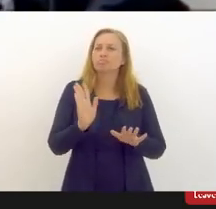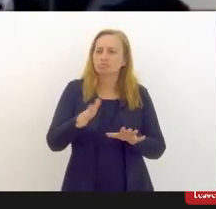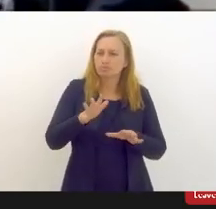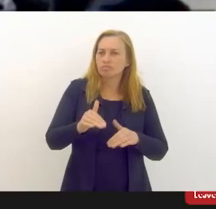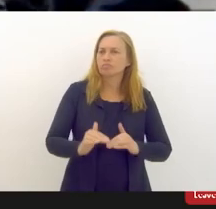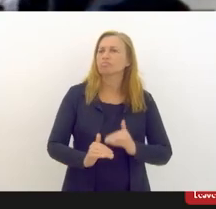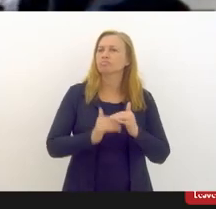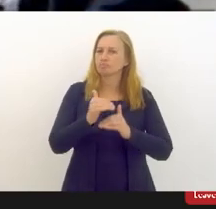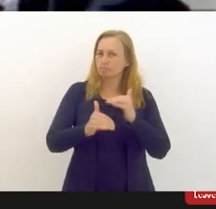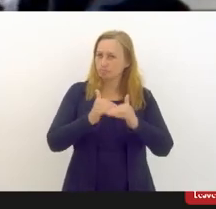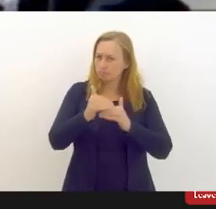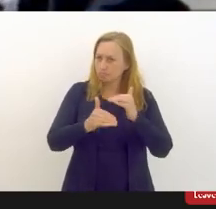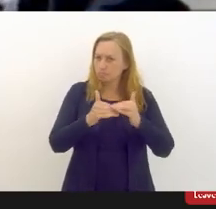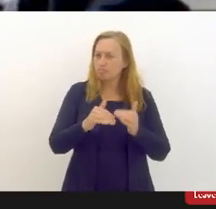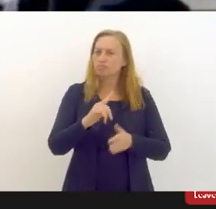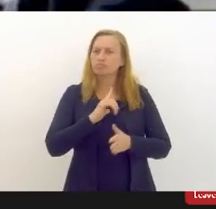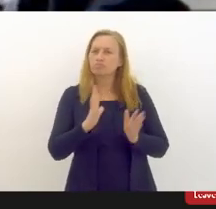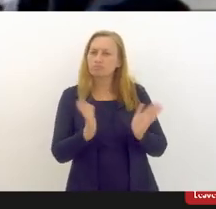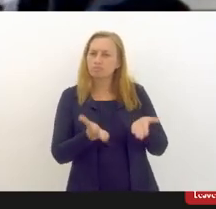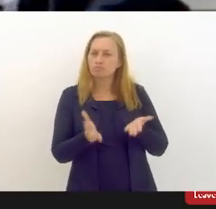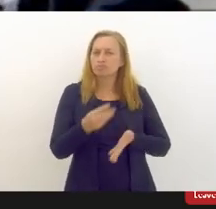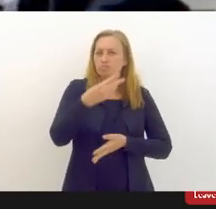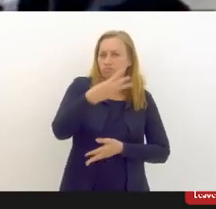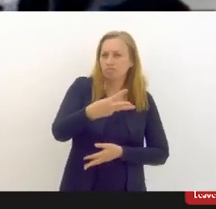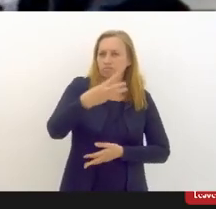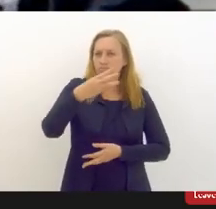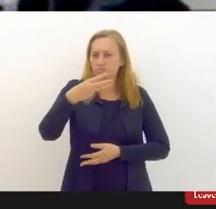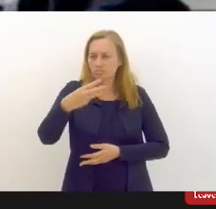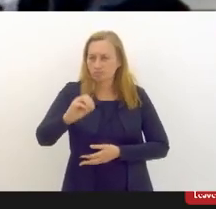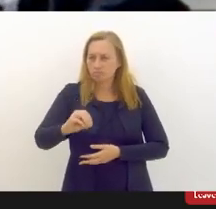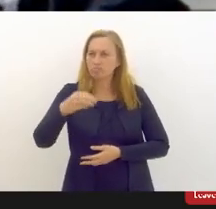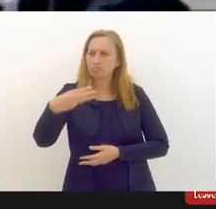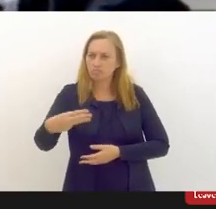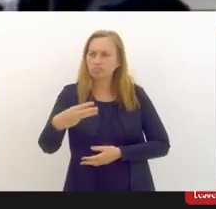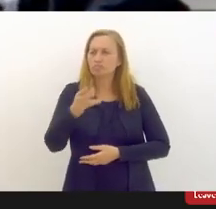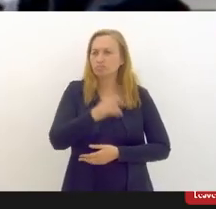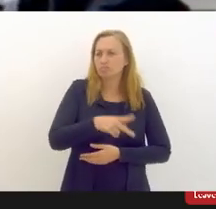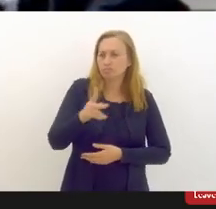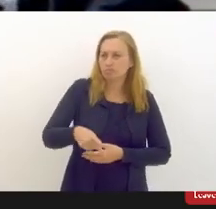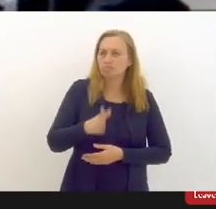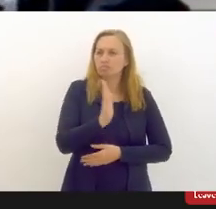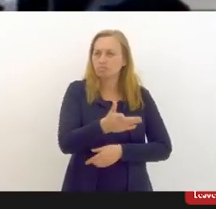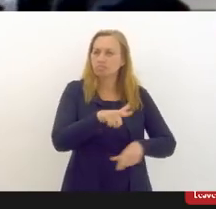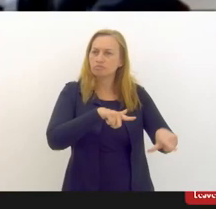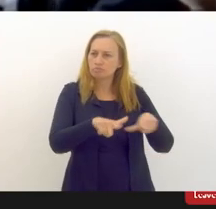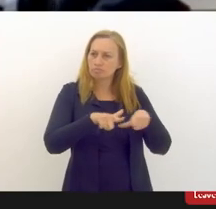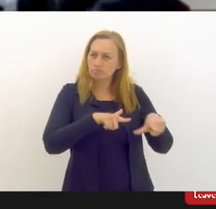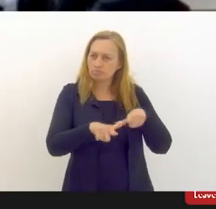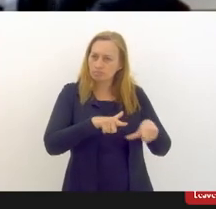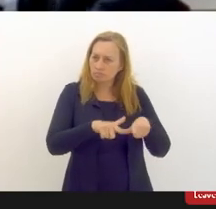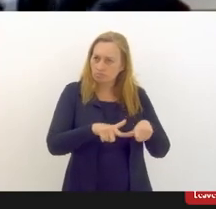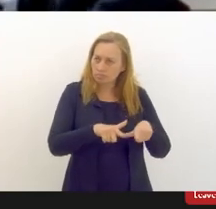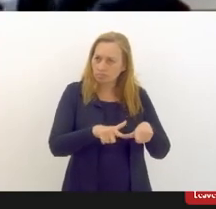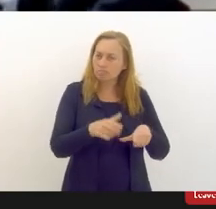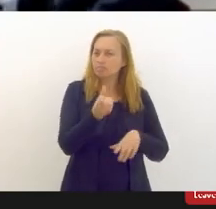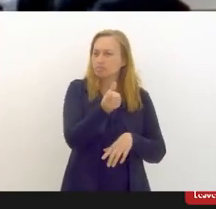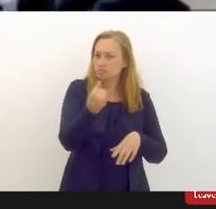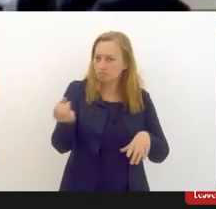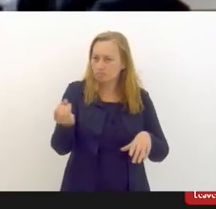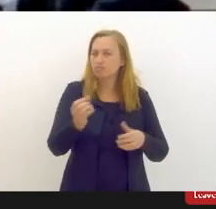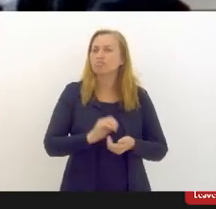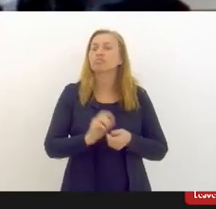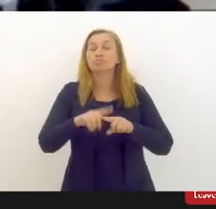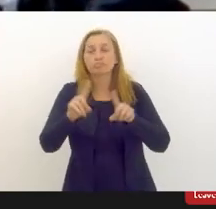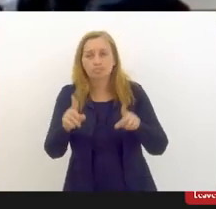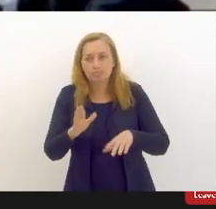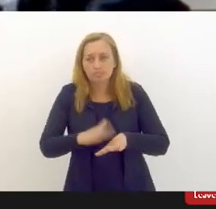evoluímos, porque nós temos hoje já 303 professores já admitidos em exercício na rede, desses 600,